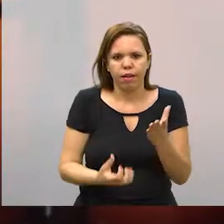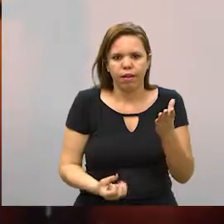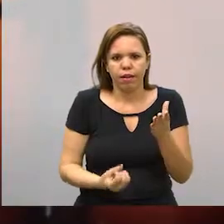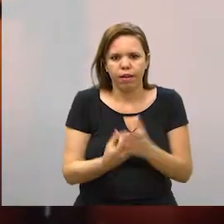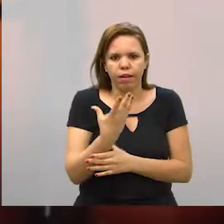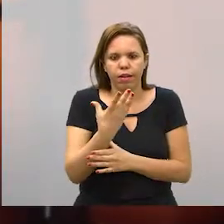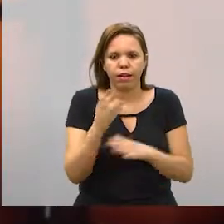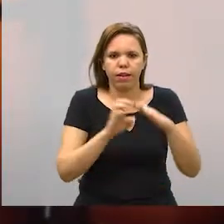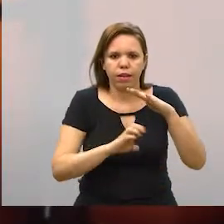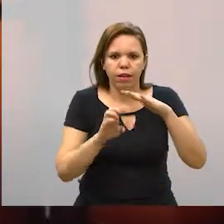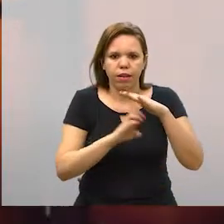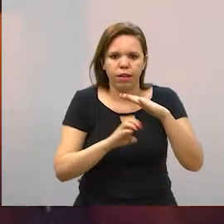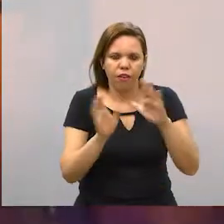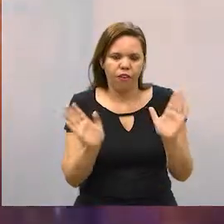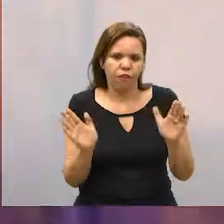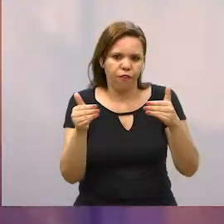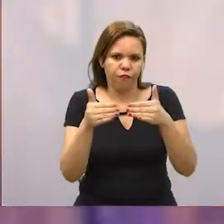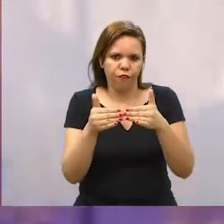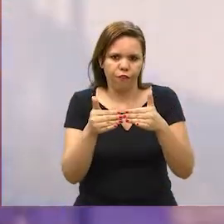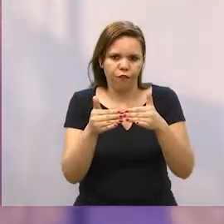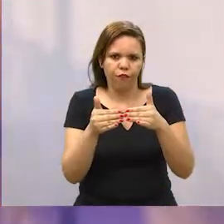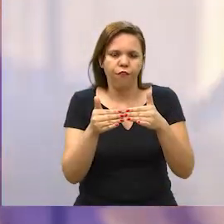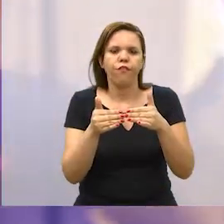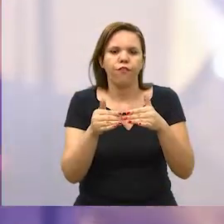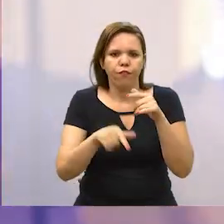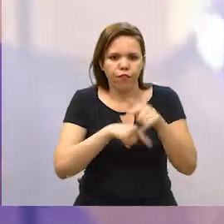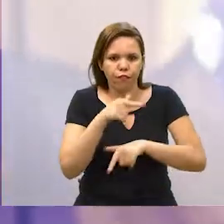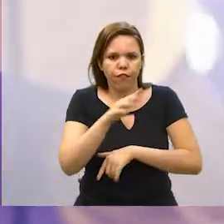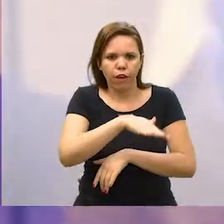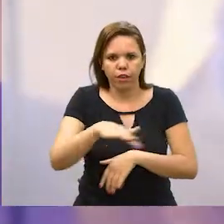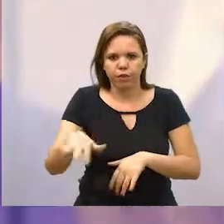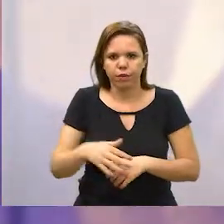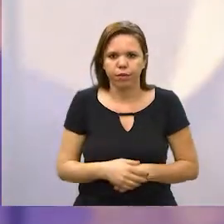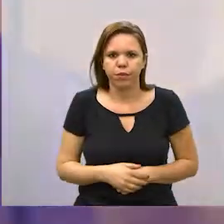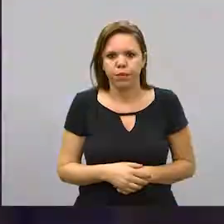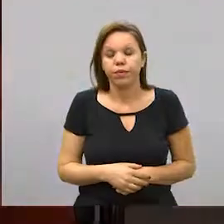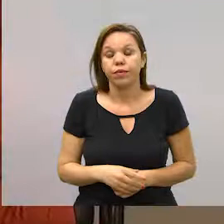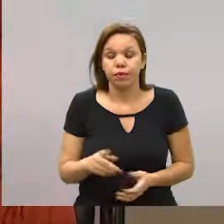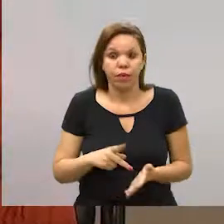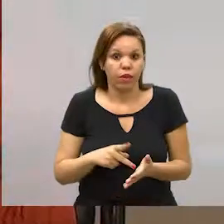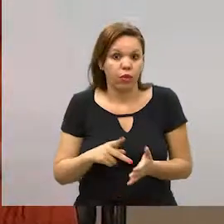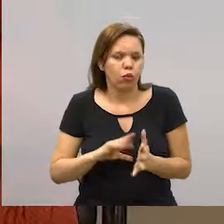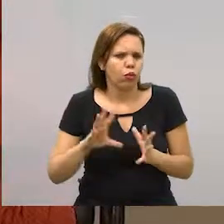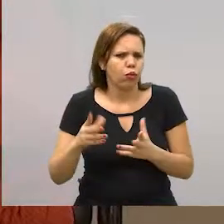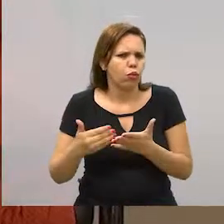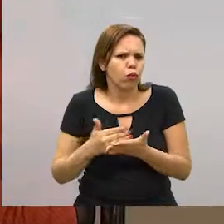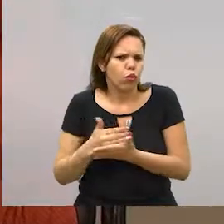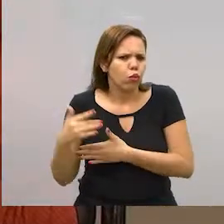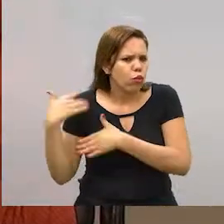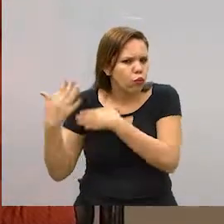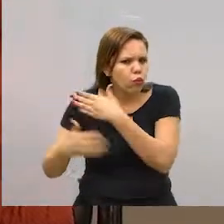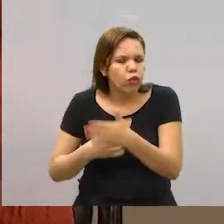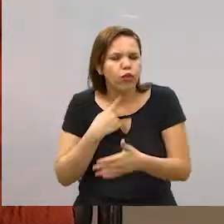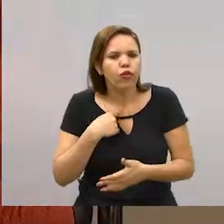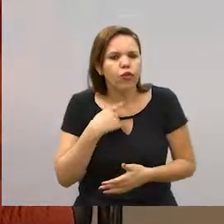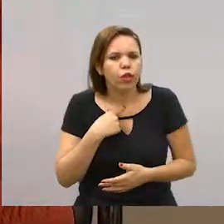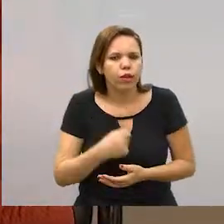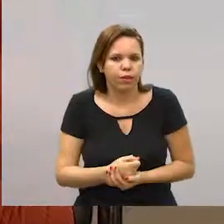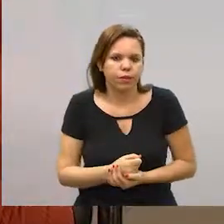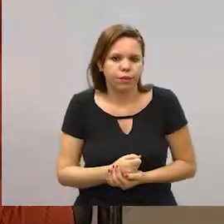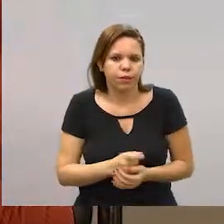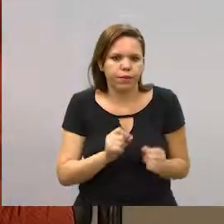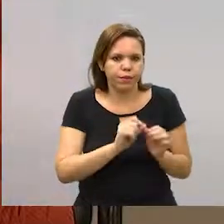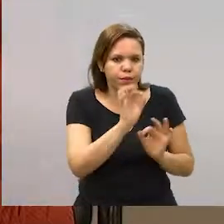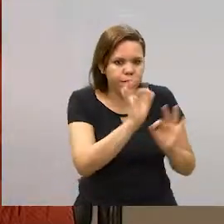decidiram criar uma empresa voltada para o universo infantil. Isso, na verdade, tudo começou com o meu